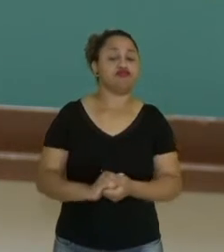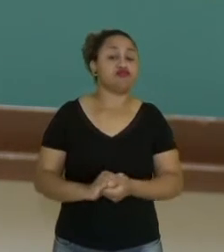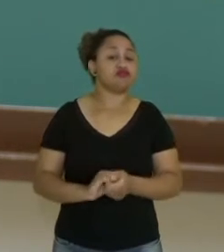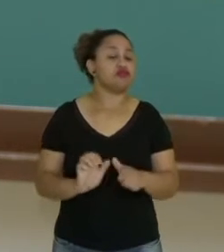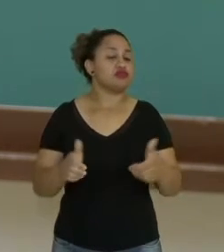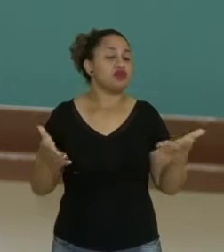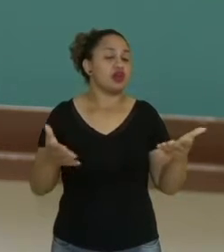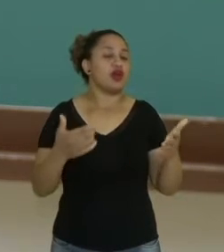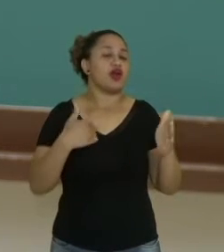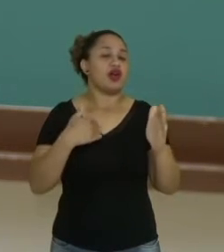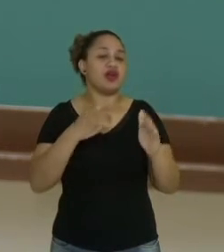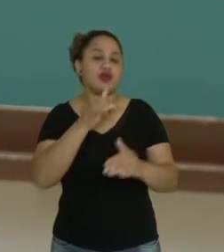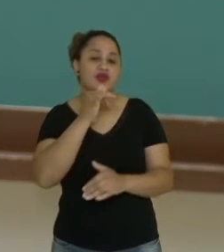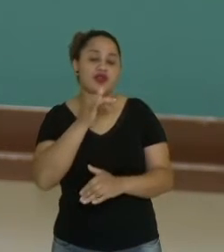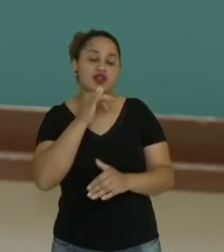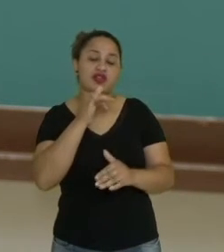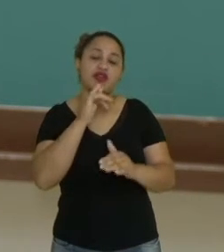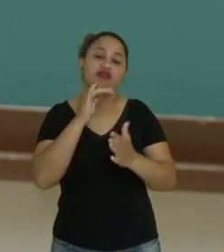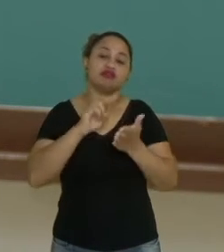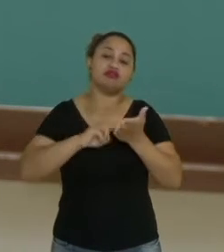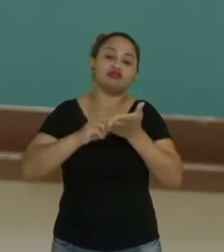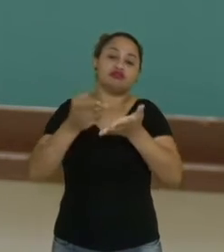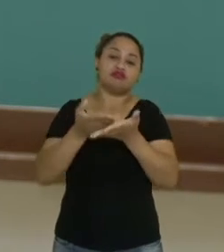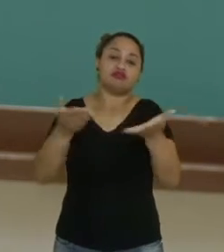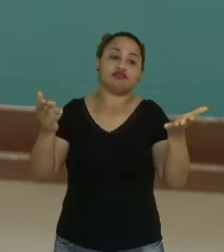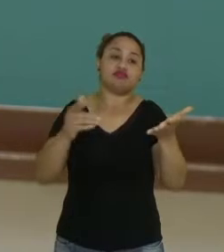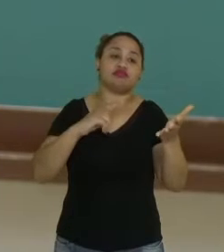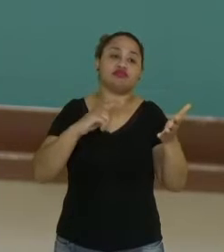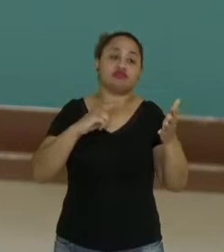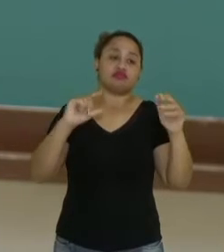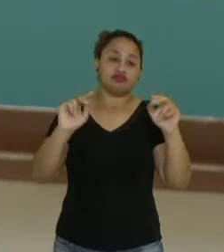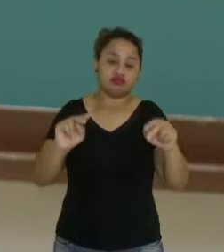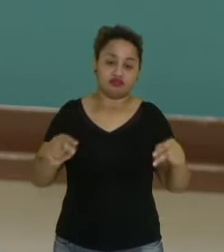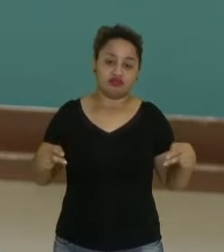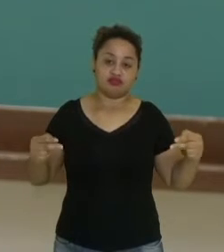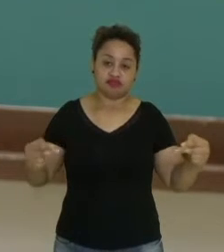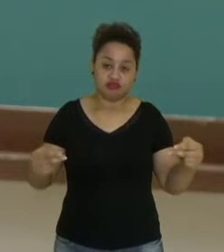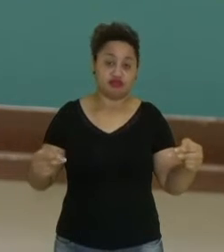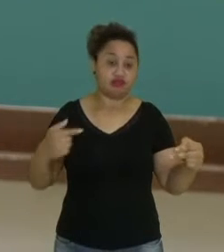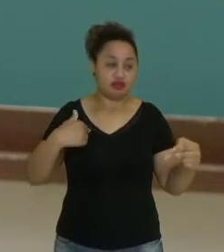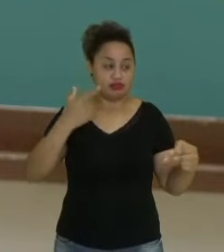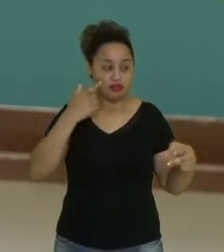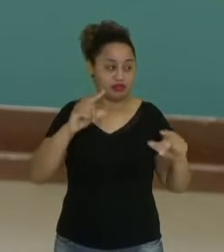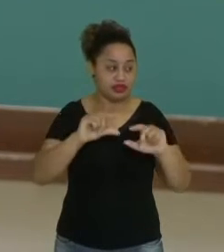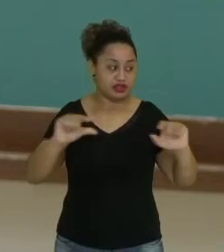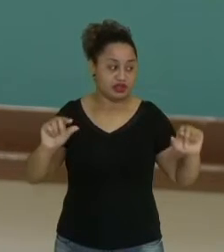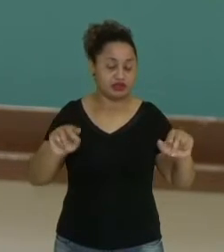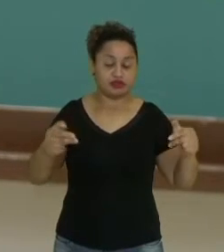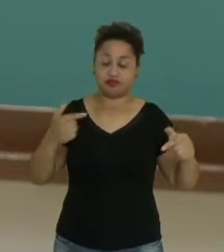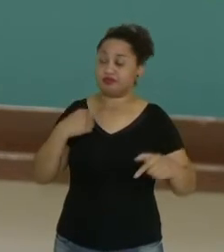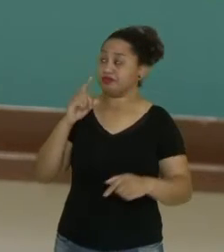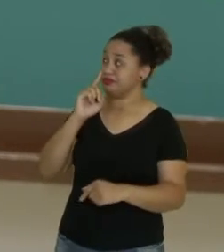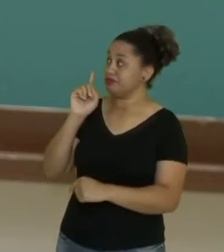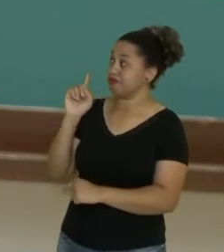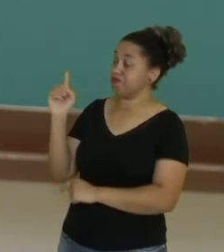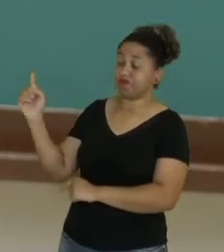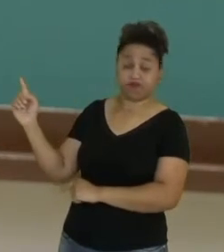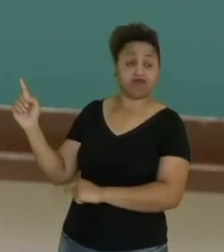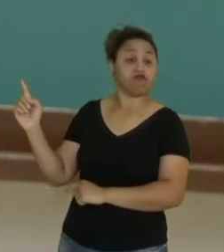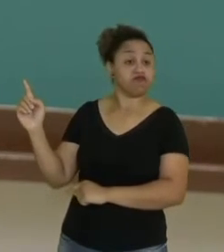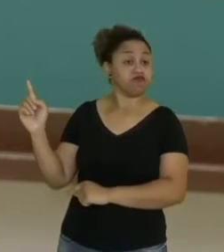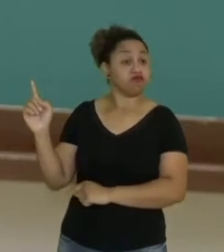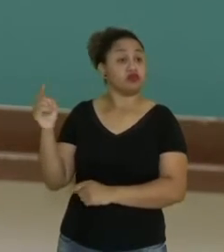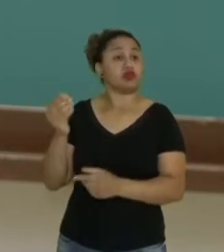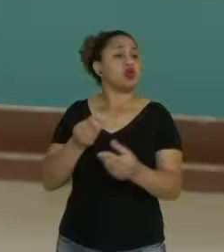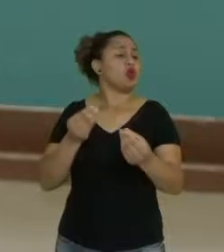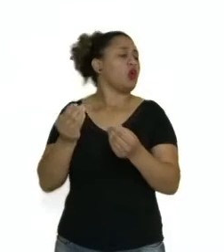Um exemplo de carta aberta está na Conveste Unicamp BR Veste. Então vamos ver aqui como começa